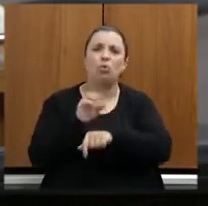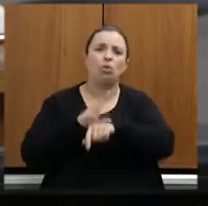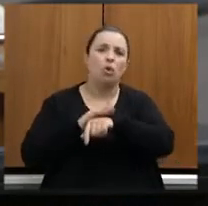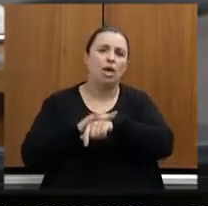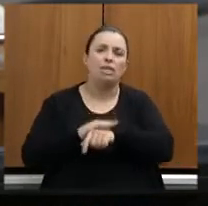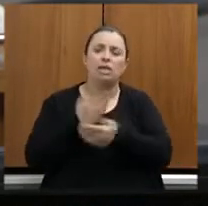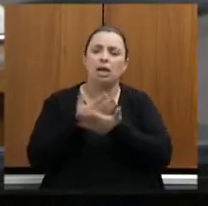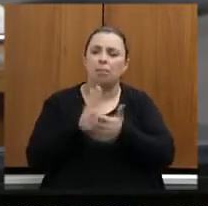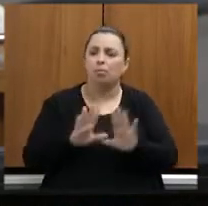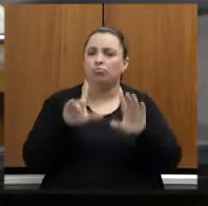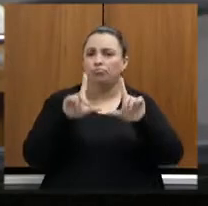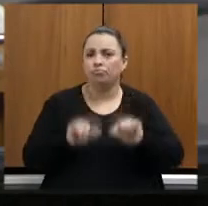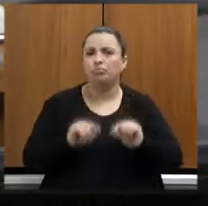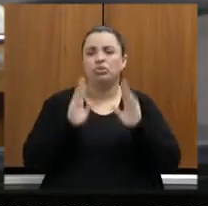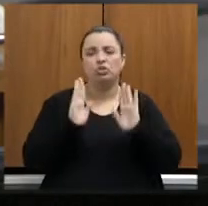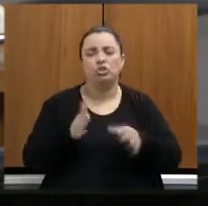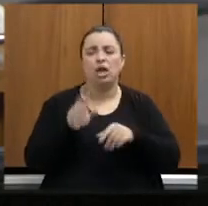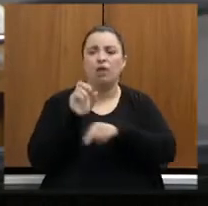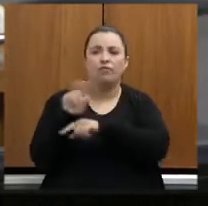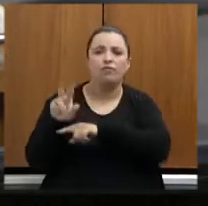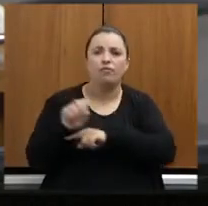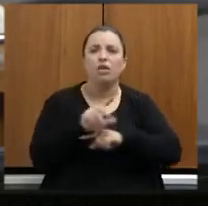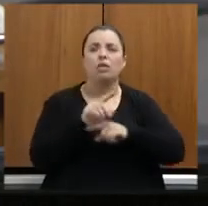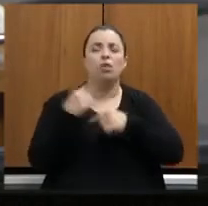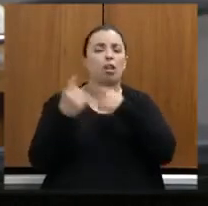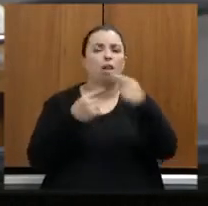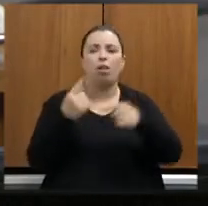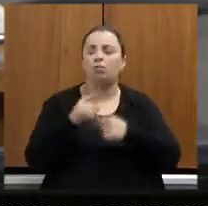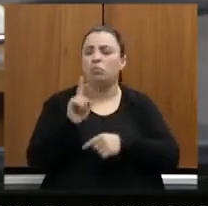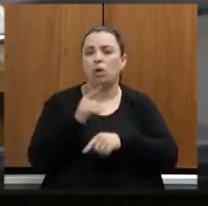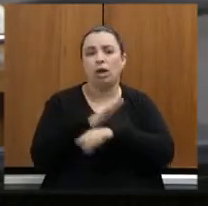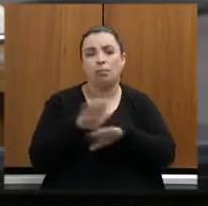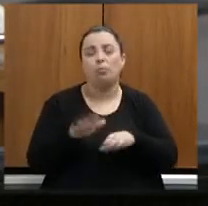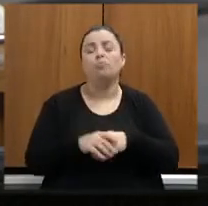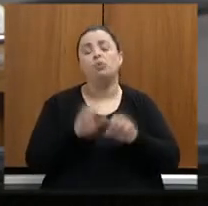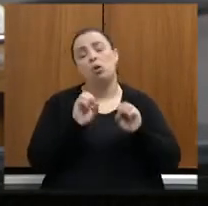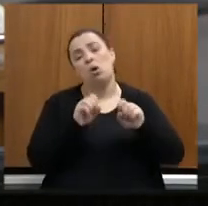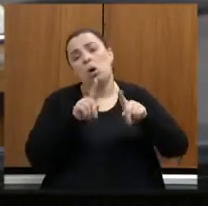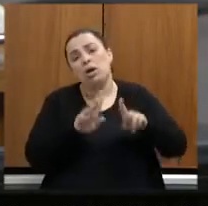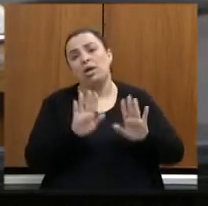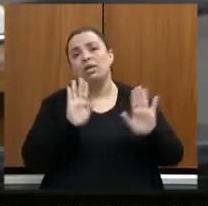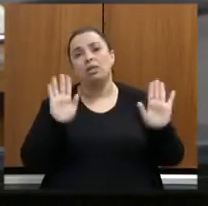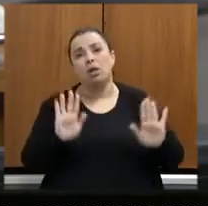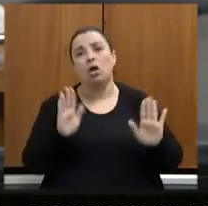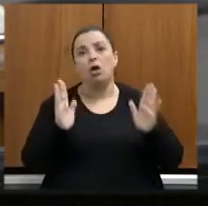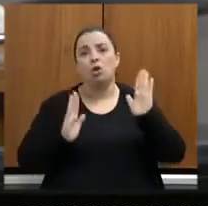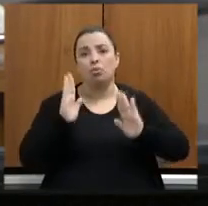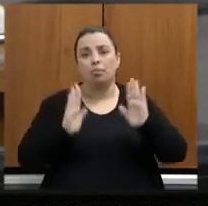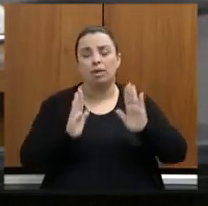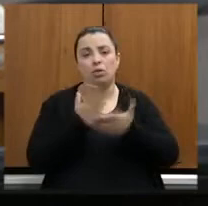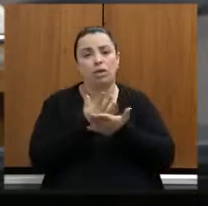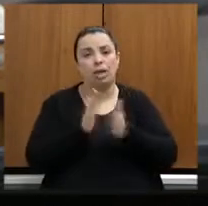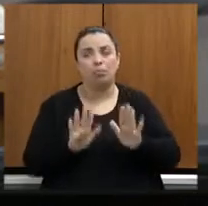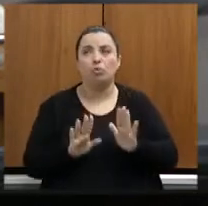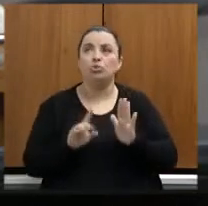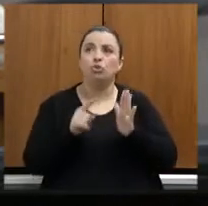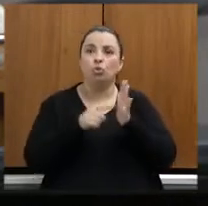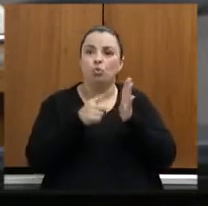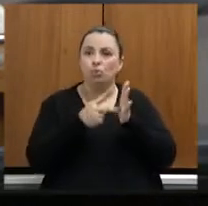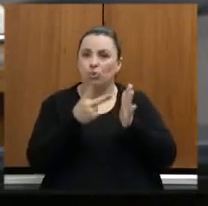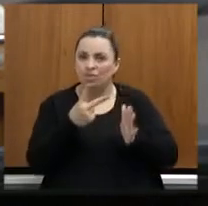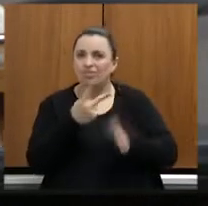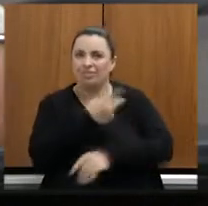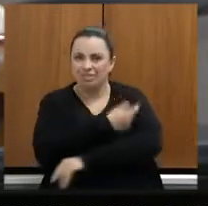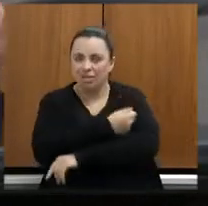levantados e viram que não tinha circulação viral mas não foi aceito ó uma vez que terminou agora esse período de duas vacinações por ano o